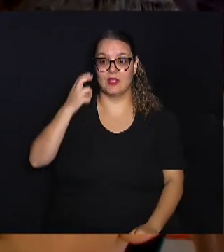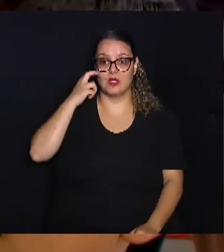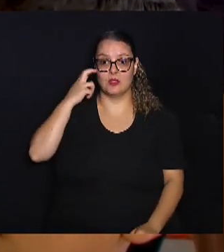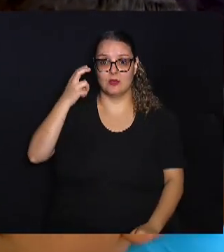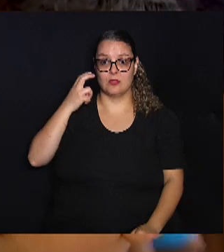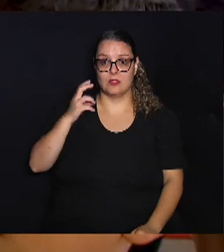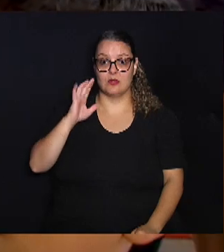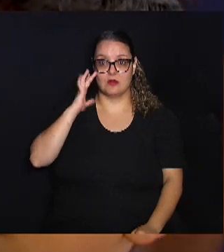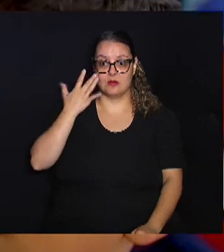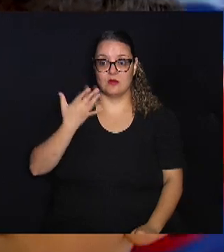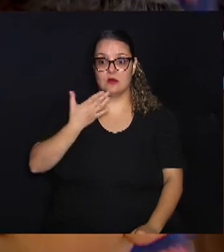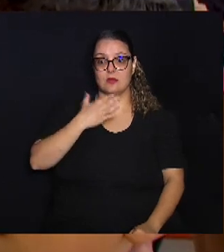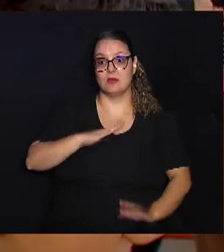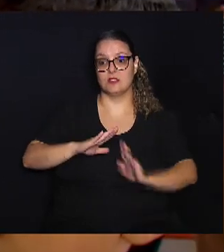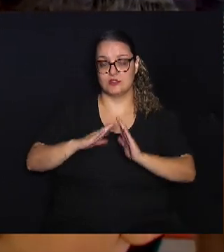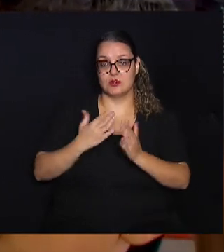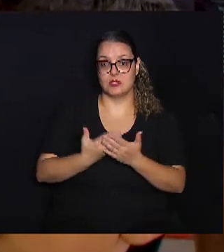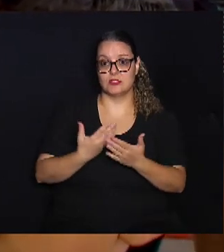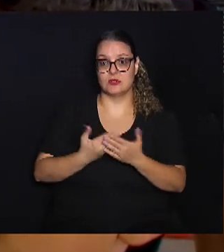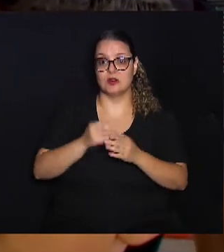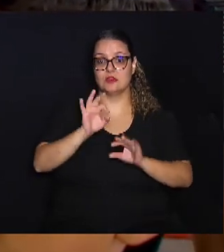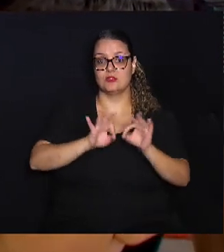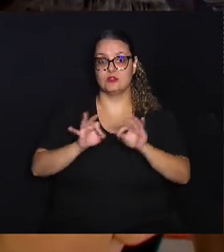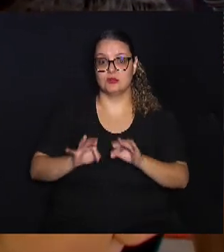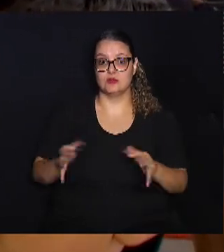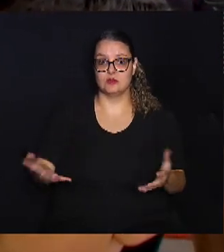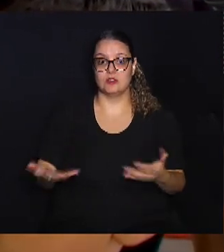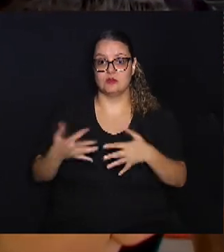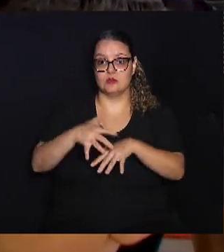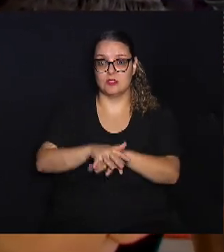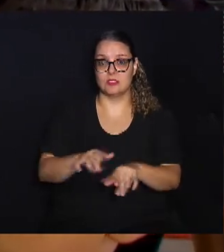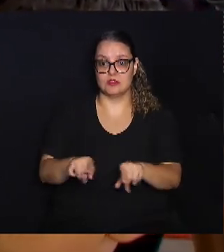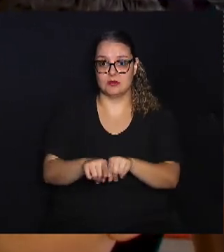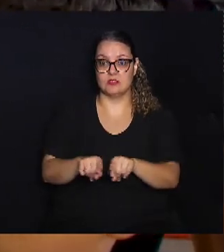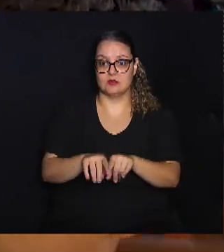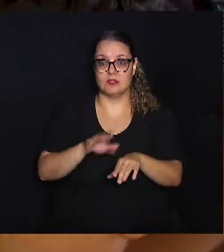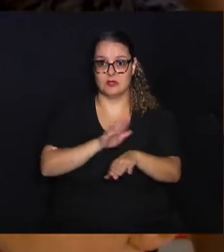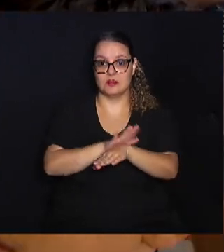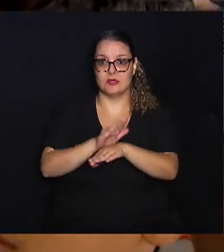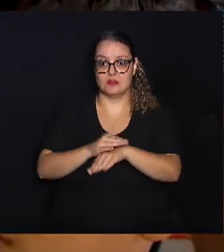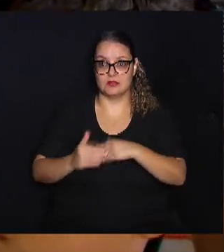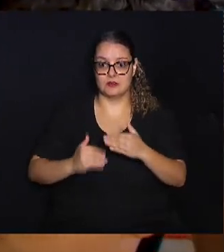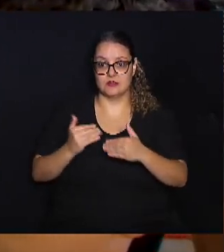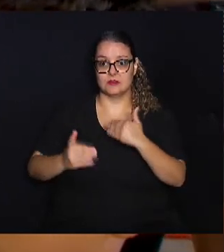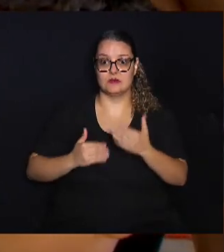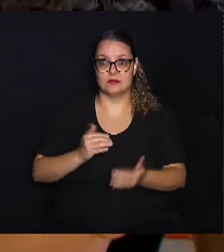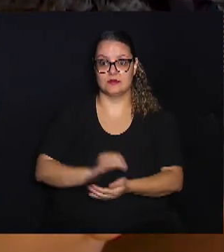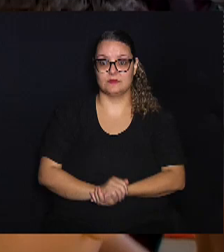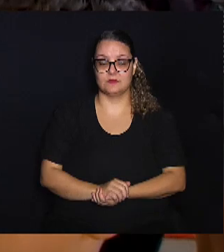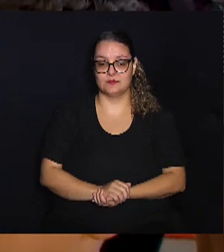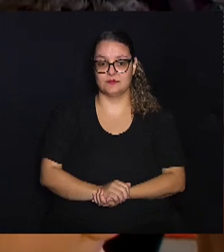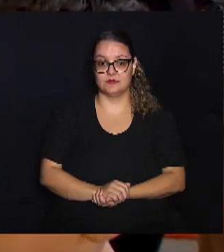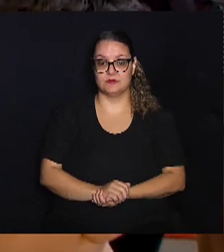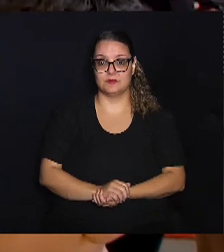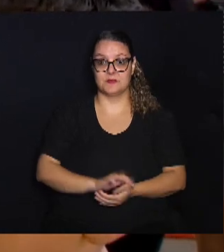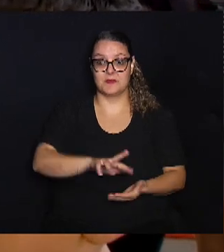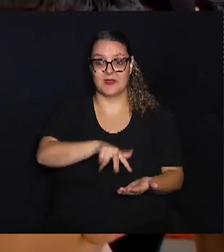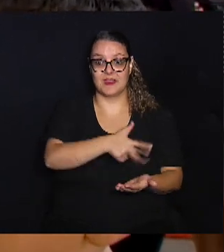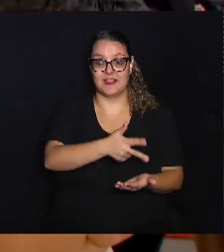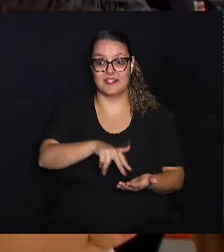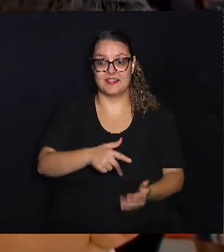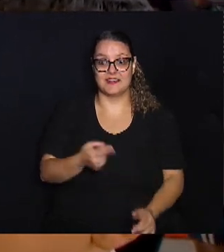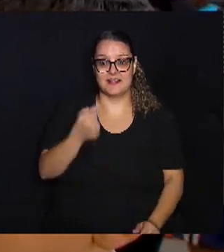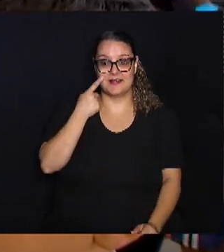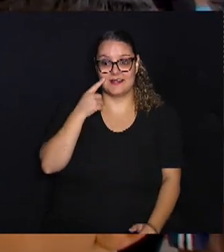eu acho que a escola, os projetos que eles incluem, eles também ajudam bastante nesse quesito. Ele estava dançando ali, dava para ver que ele